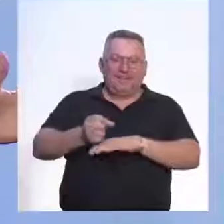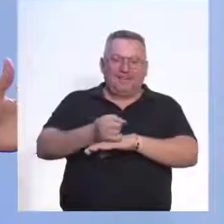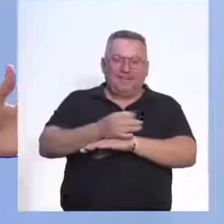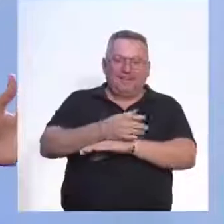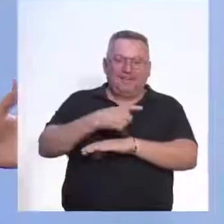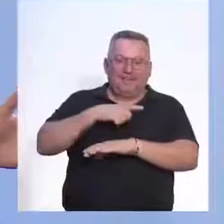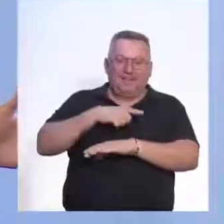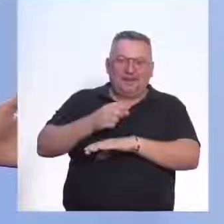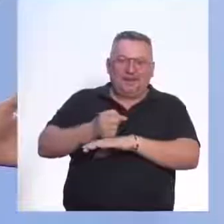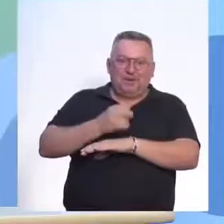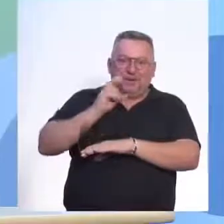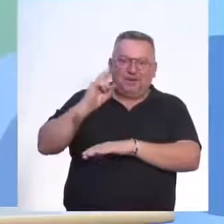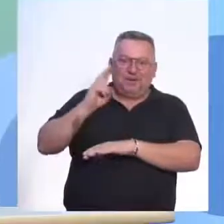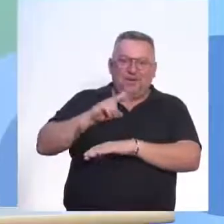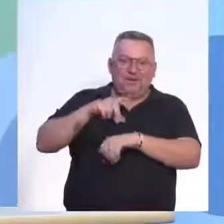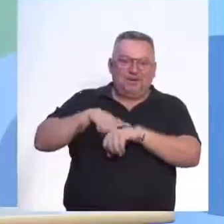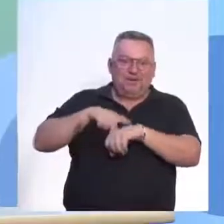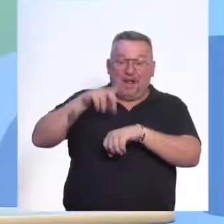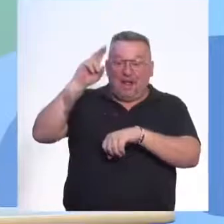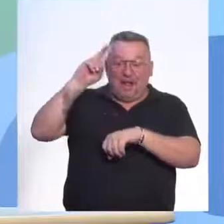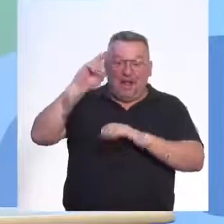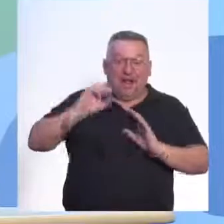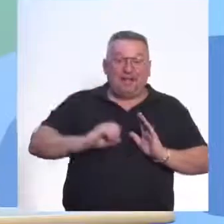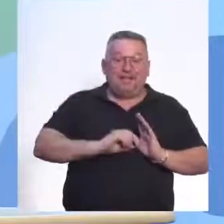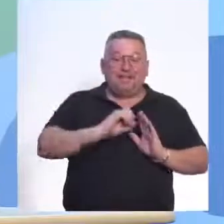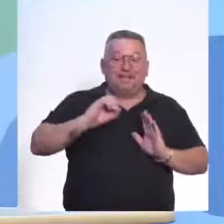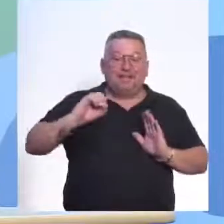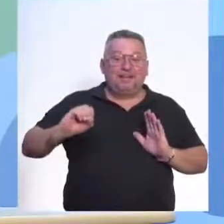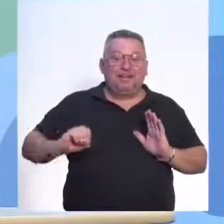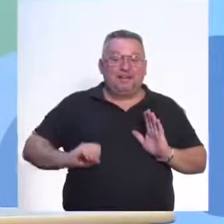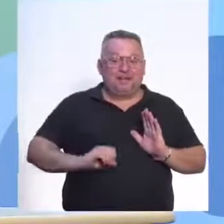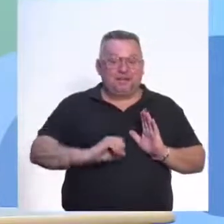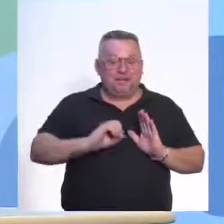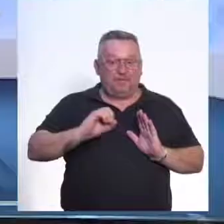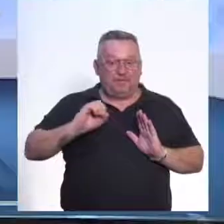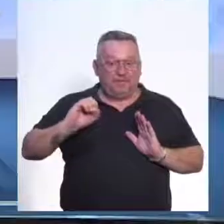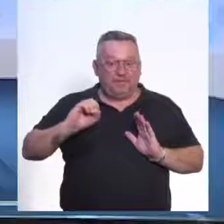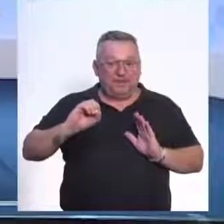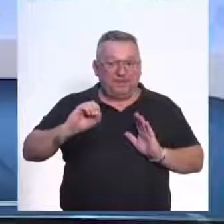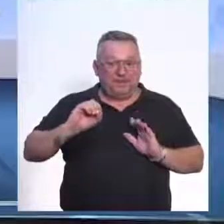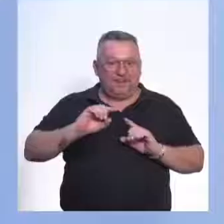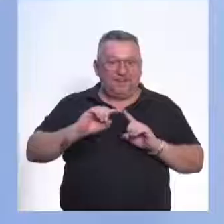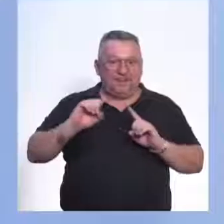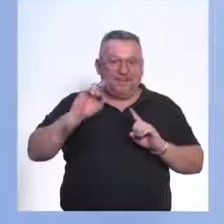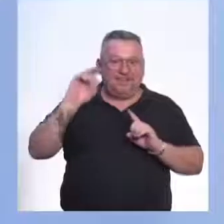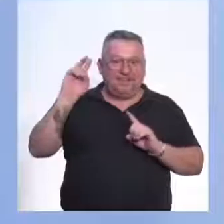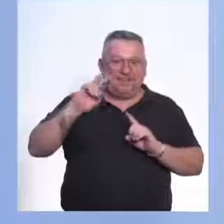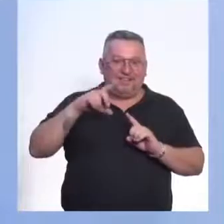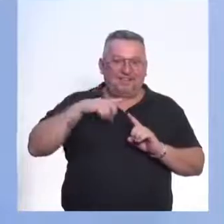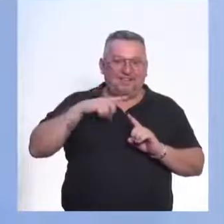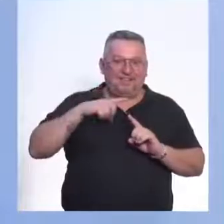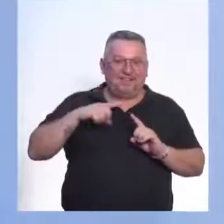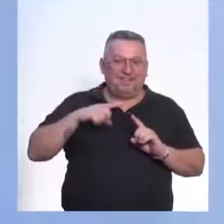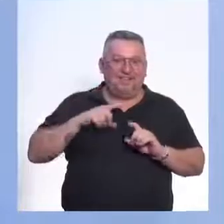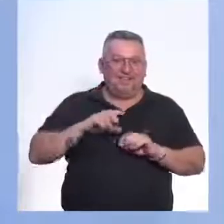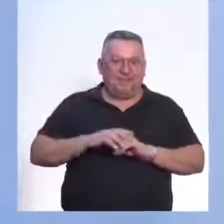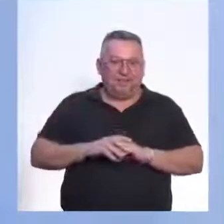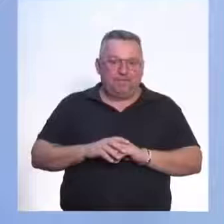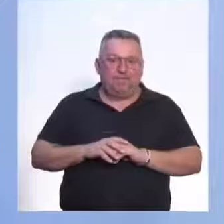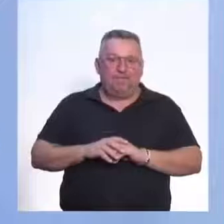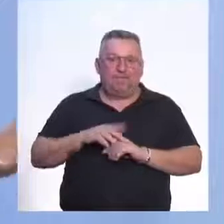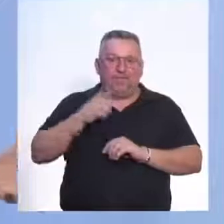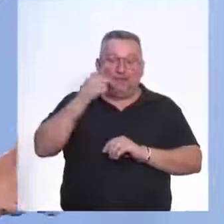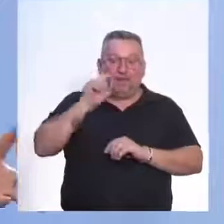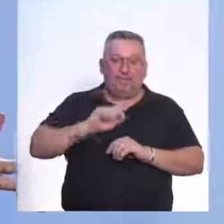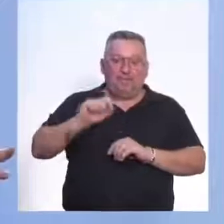super emocionada. Nossa, momento histórico, Cristian de Mídias. Ai, quem será que vai aparecer? Vamos ver então. Meu, que ai, legal. gente, vamos lá. quem será que vai aparecer? Então vamos lá.